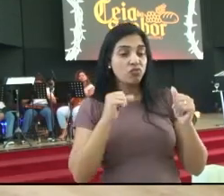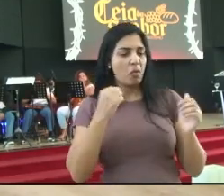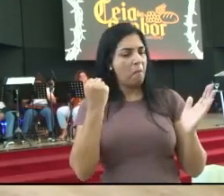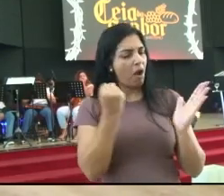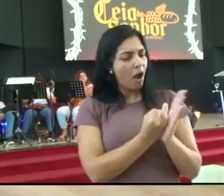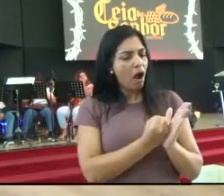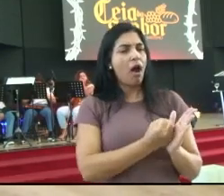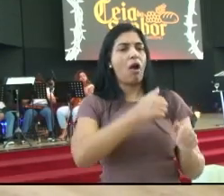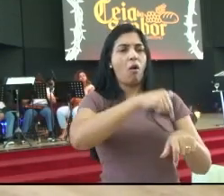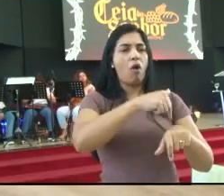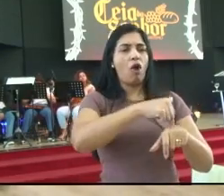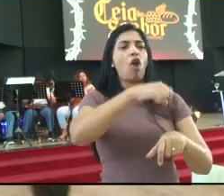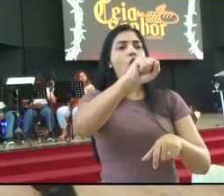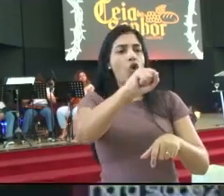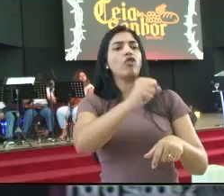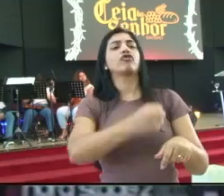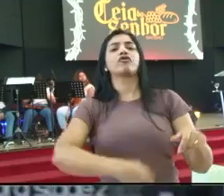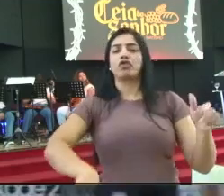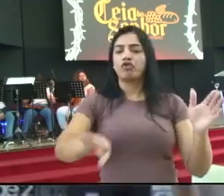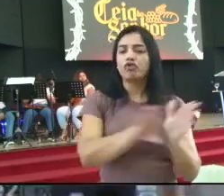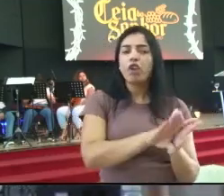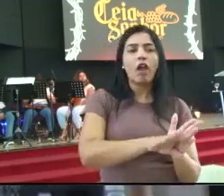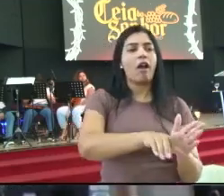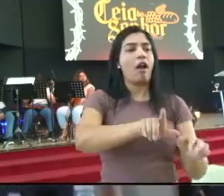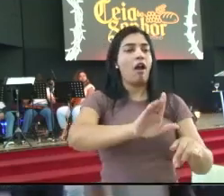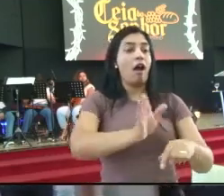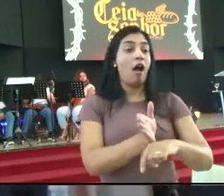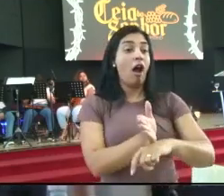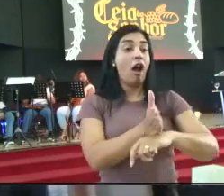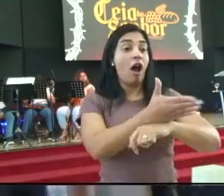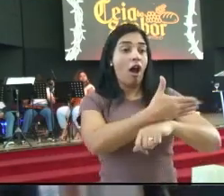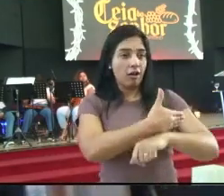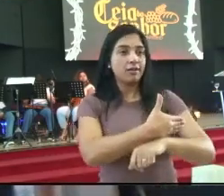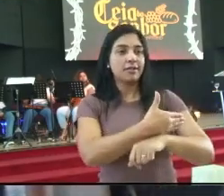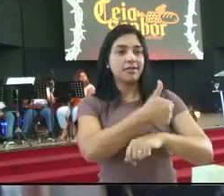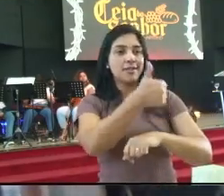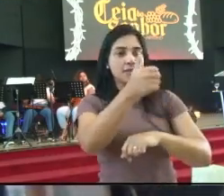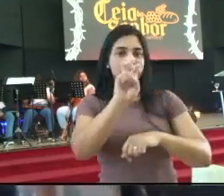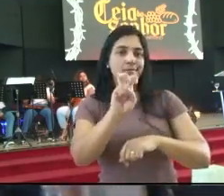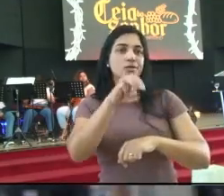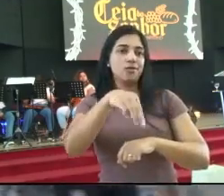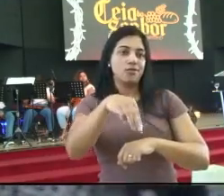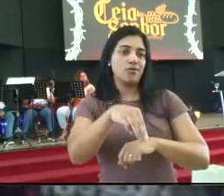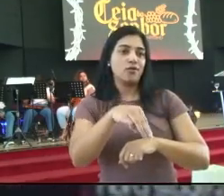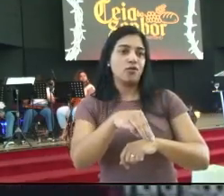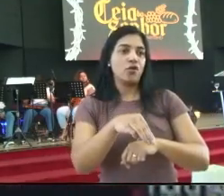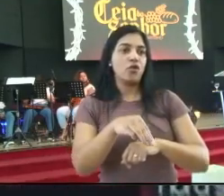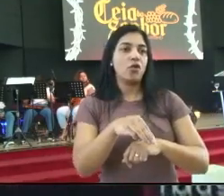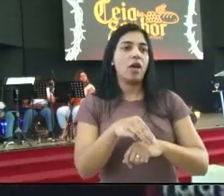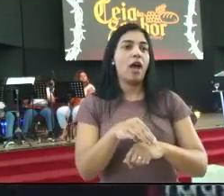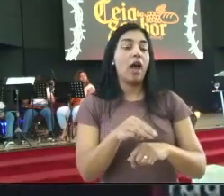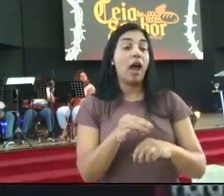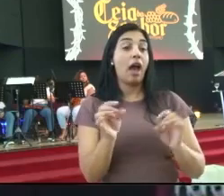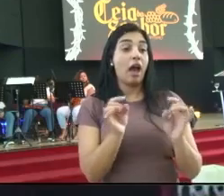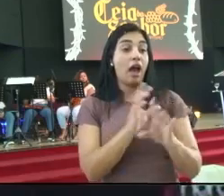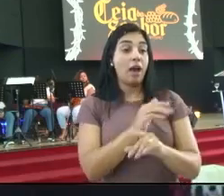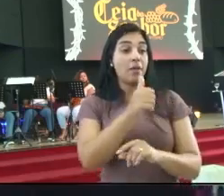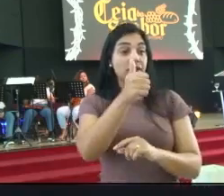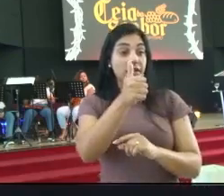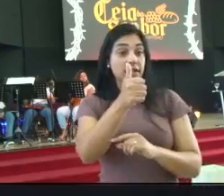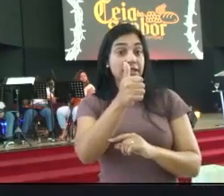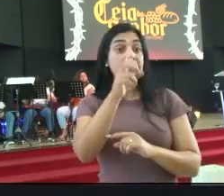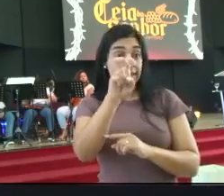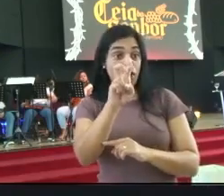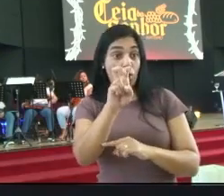É para chegar 8 da manhã, 15 minutos você chegou. O expediente termina às 17 horas, aí o